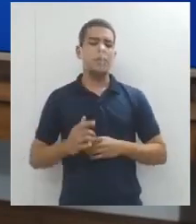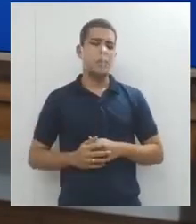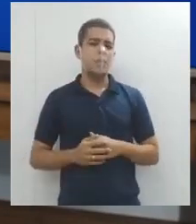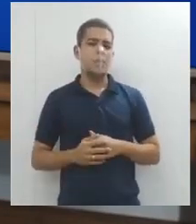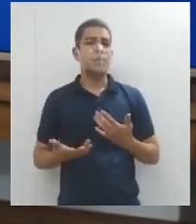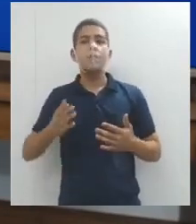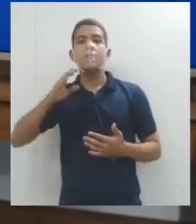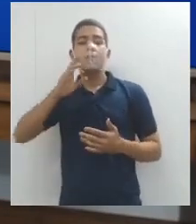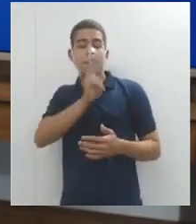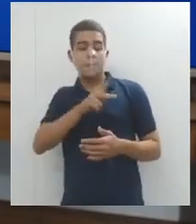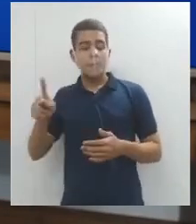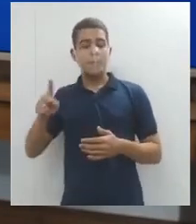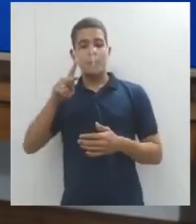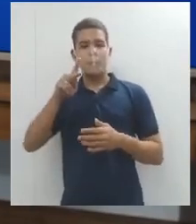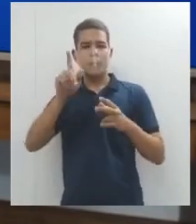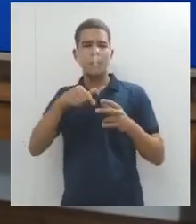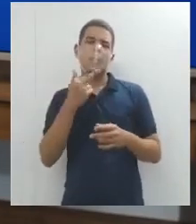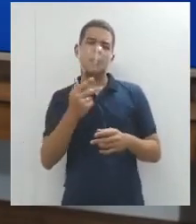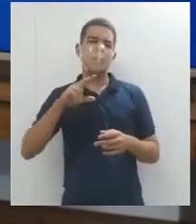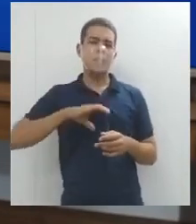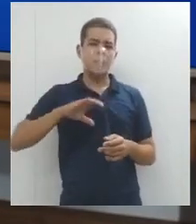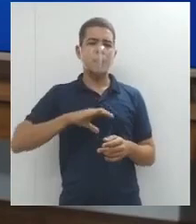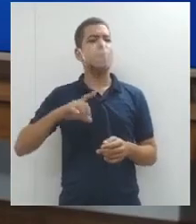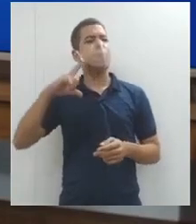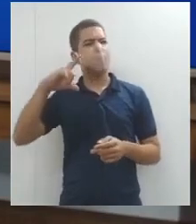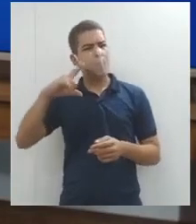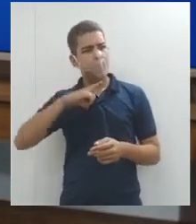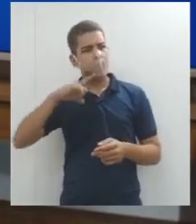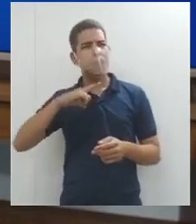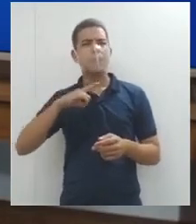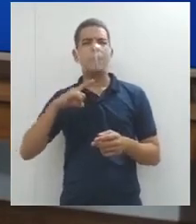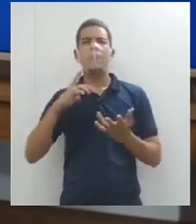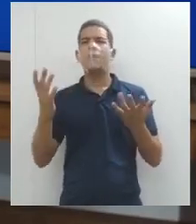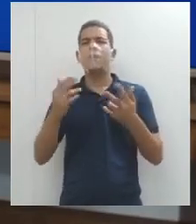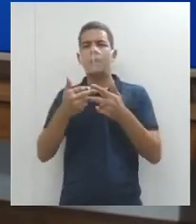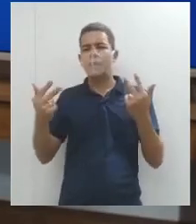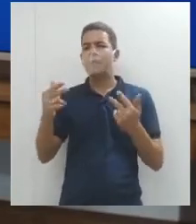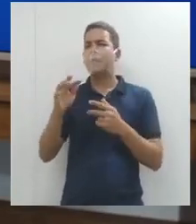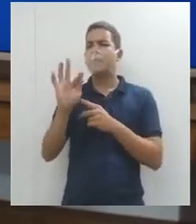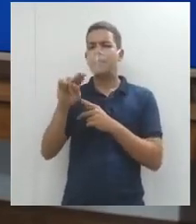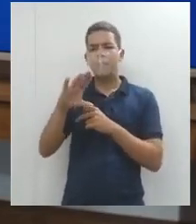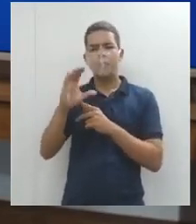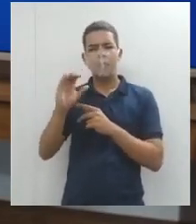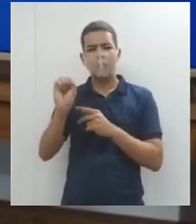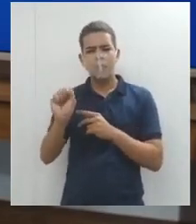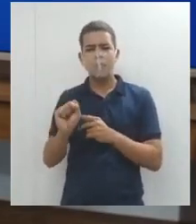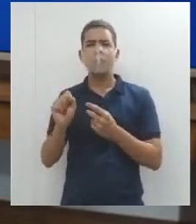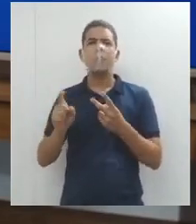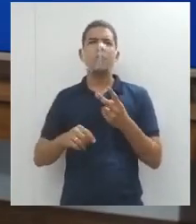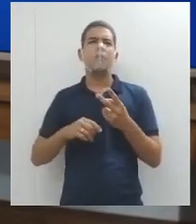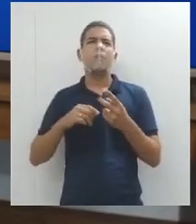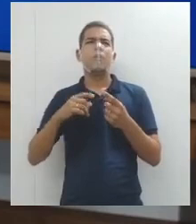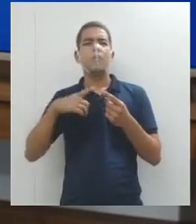portuguesa, batemos muito nessa tecla, tá certo? Que são as funções, né, morfológicas